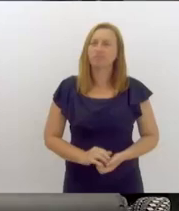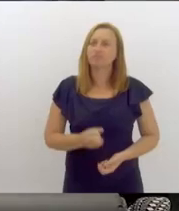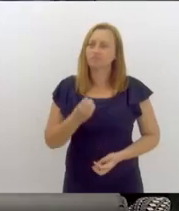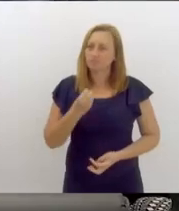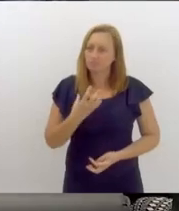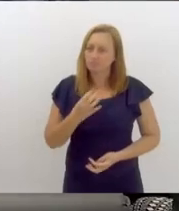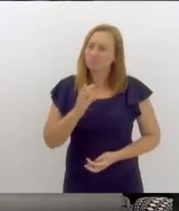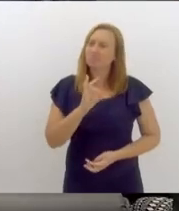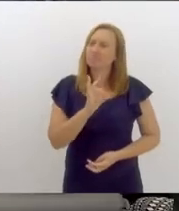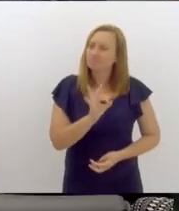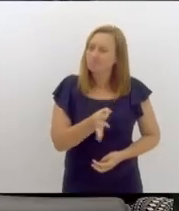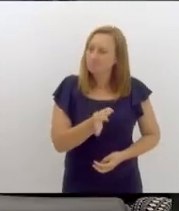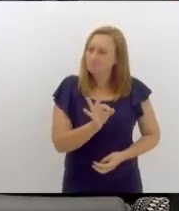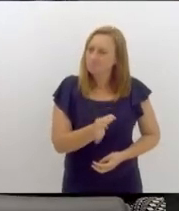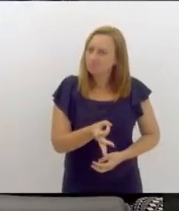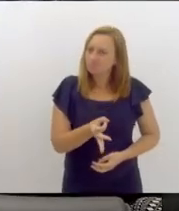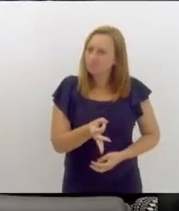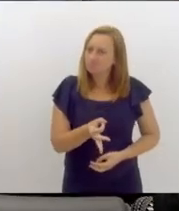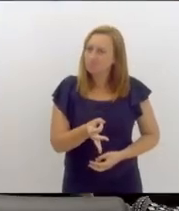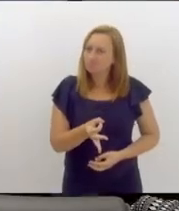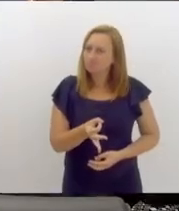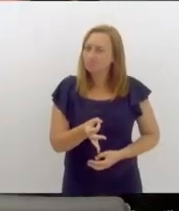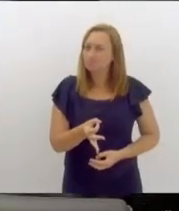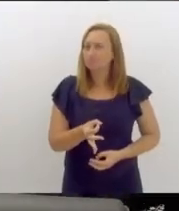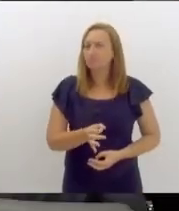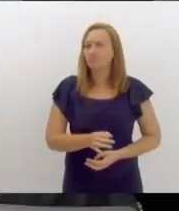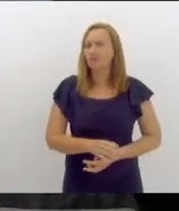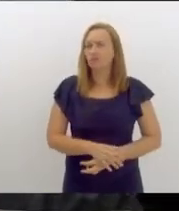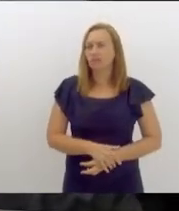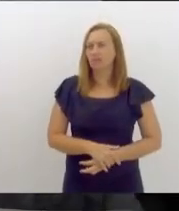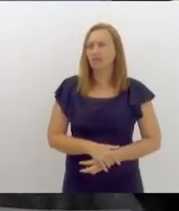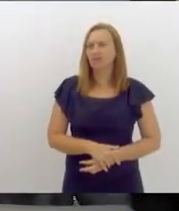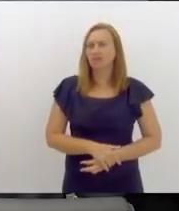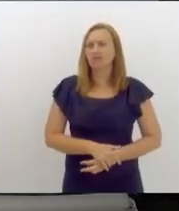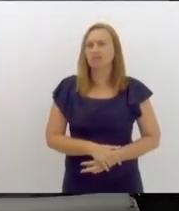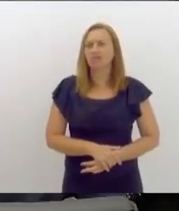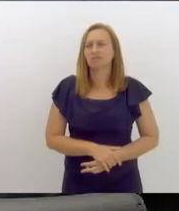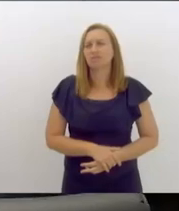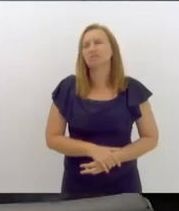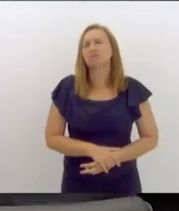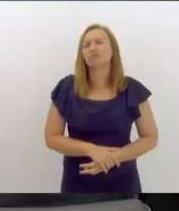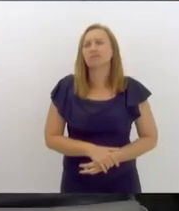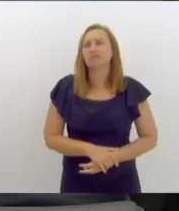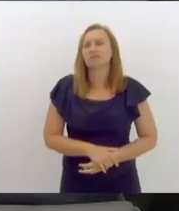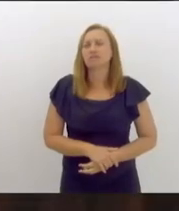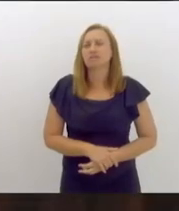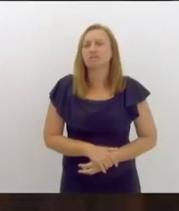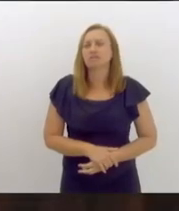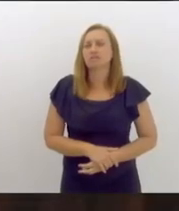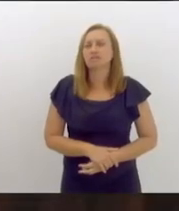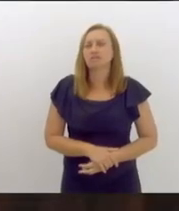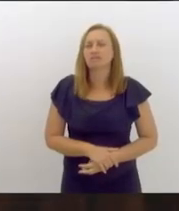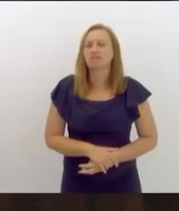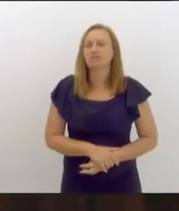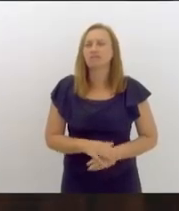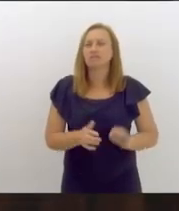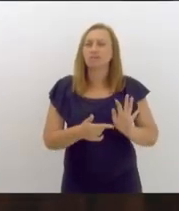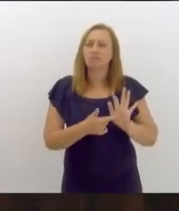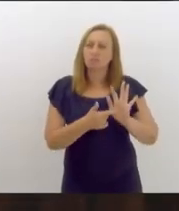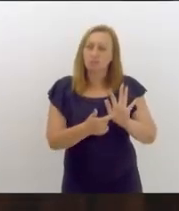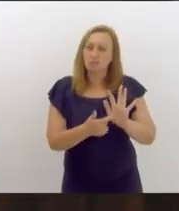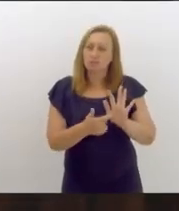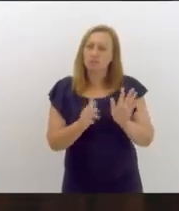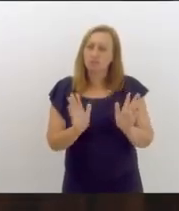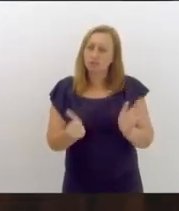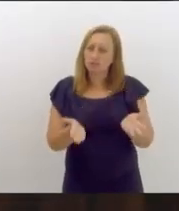Com certeza é mais do que um rosa é inclusive eu tava aqui até mostrar para vossa excelência